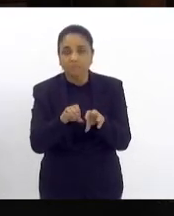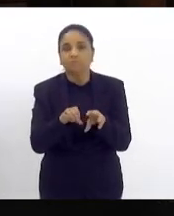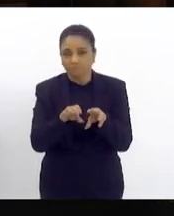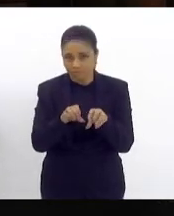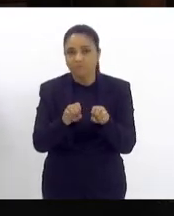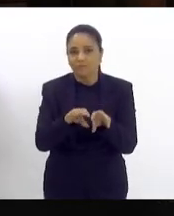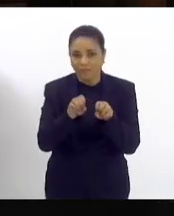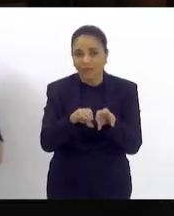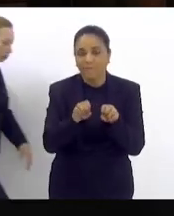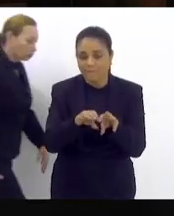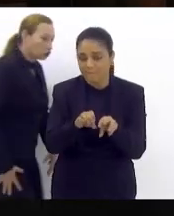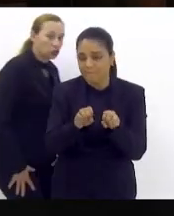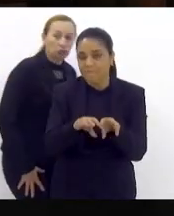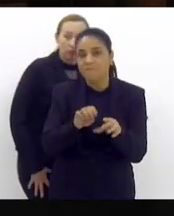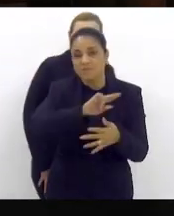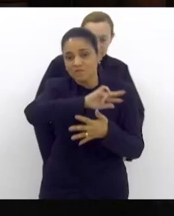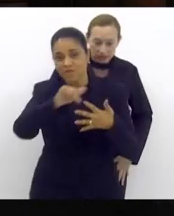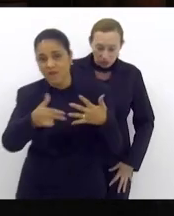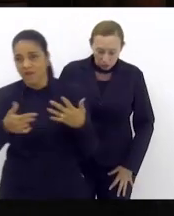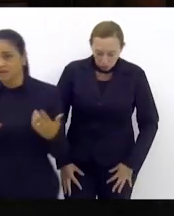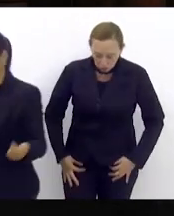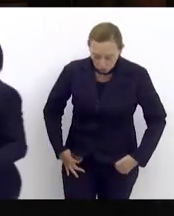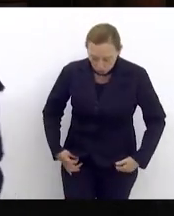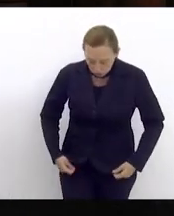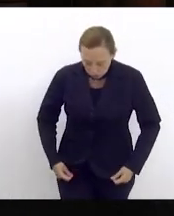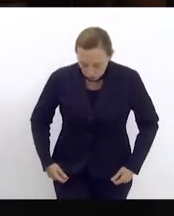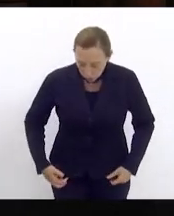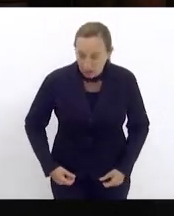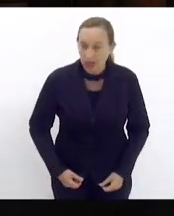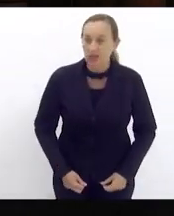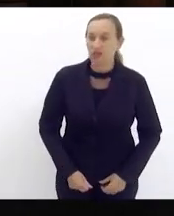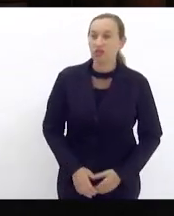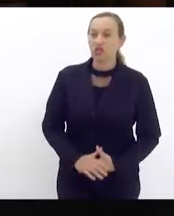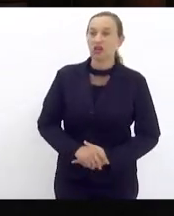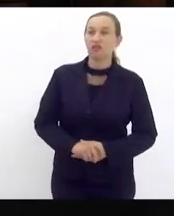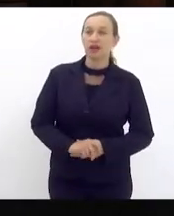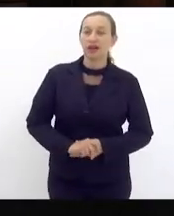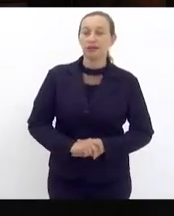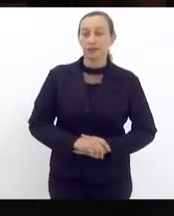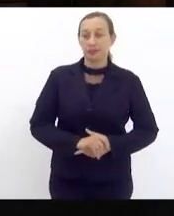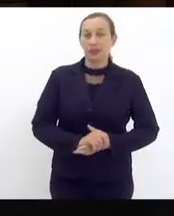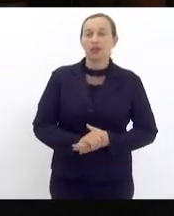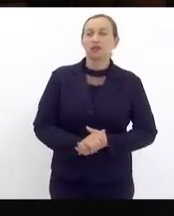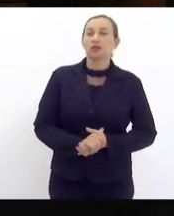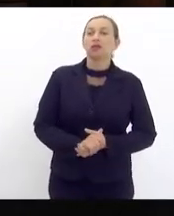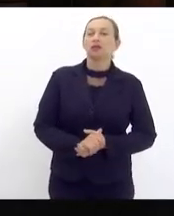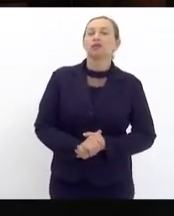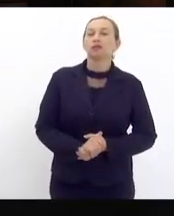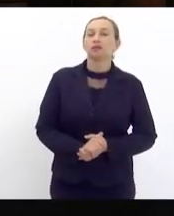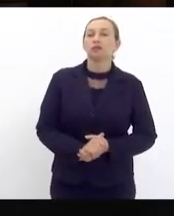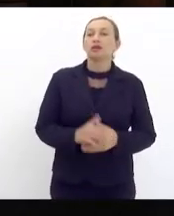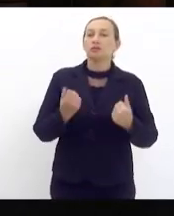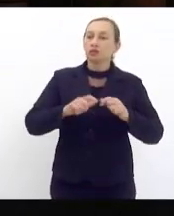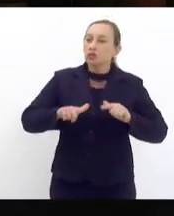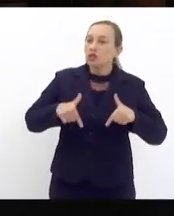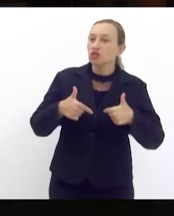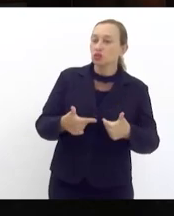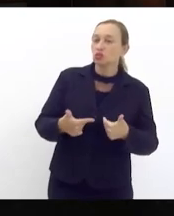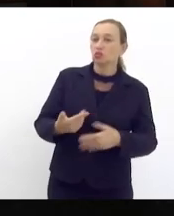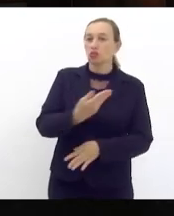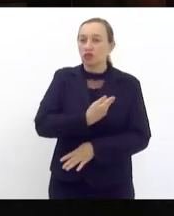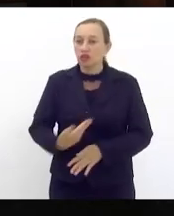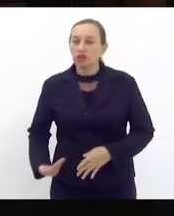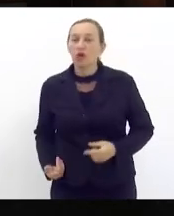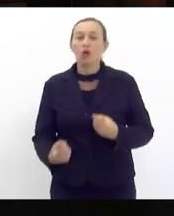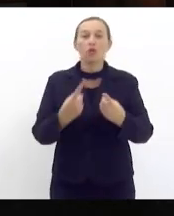uma diversidade enorme da nossa rede pública então a gente precisa de ações de governamentais